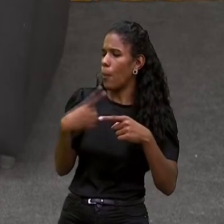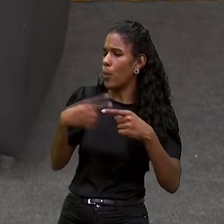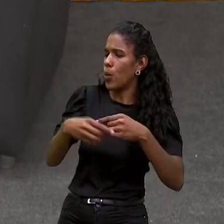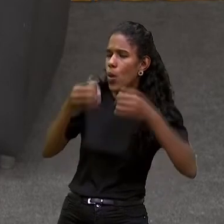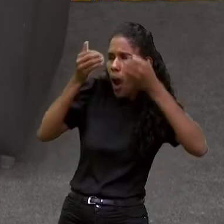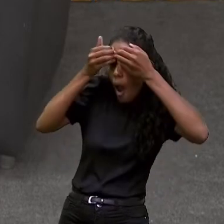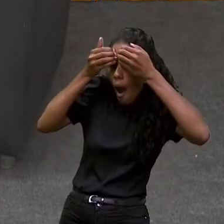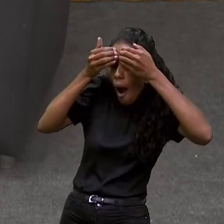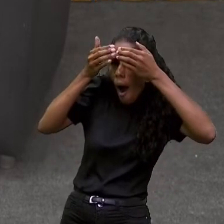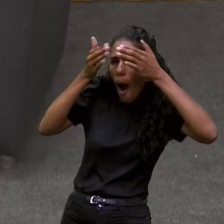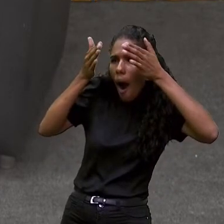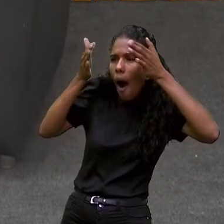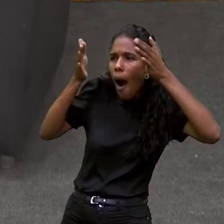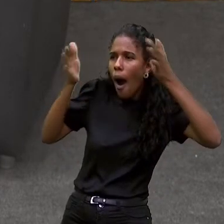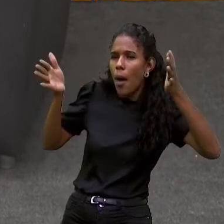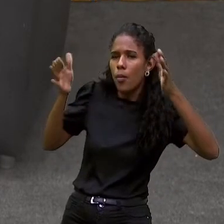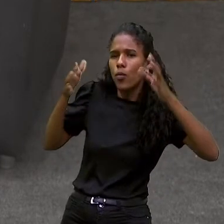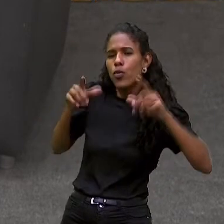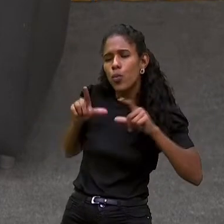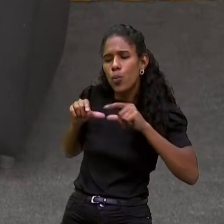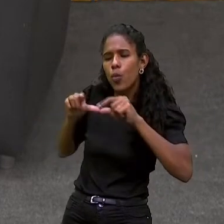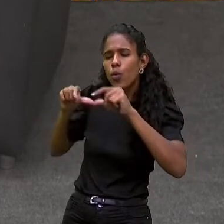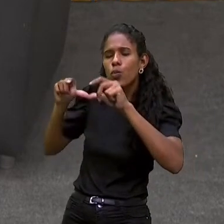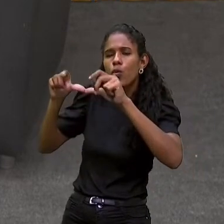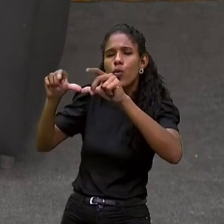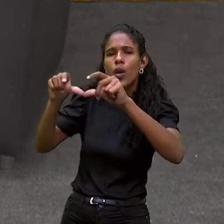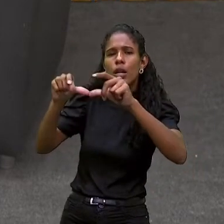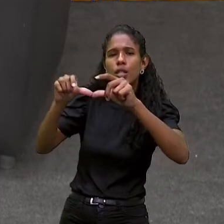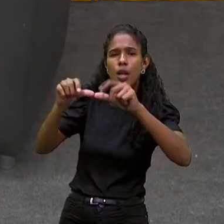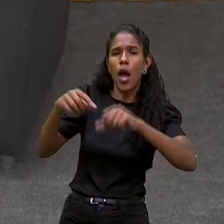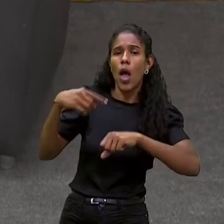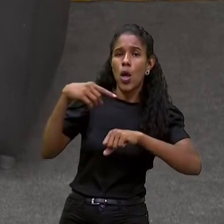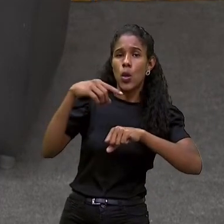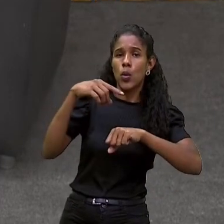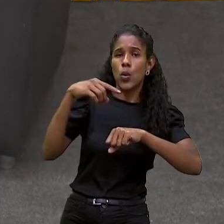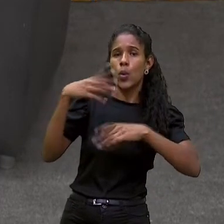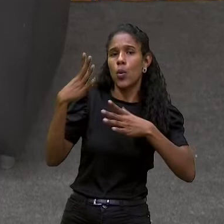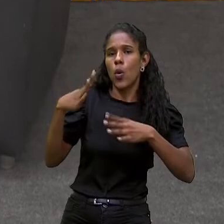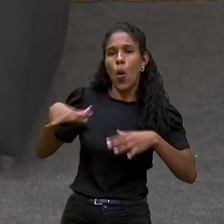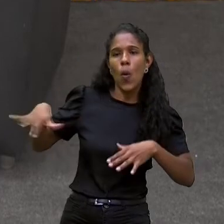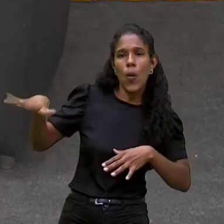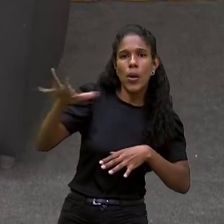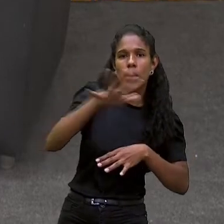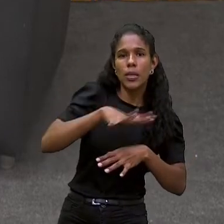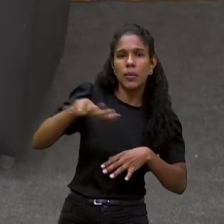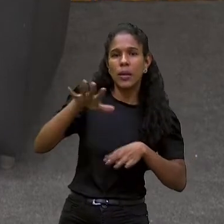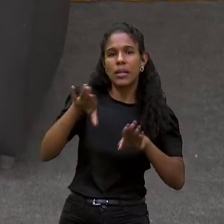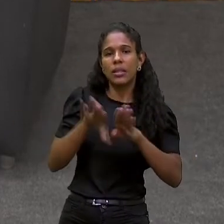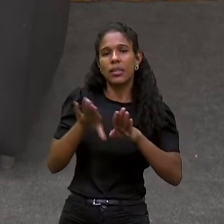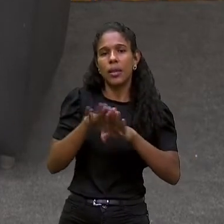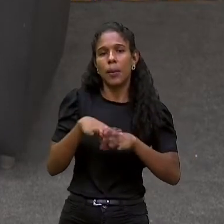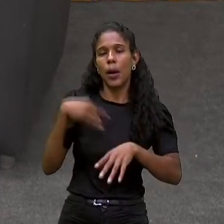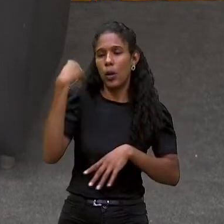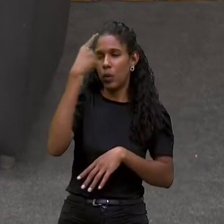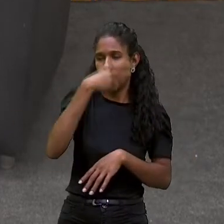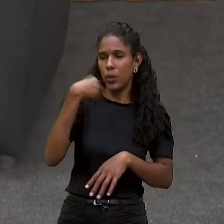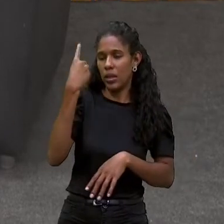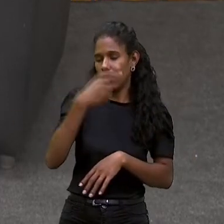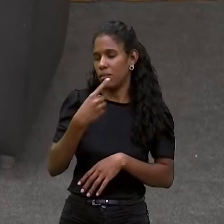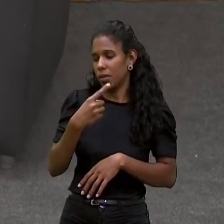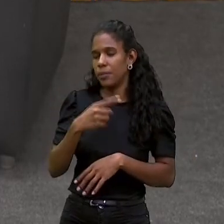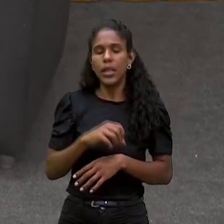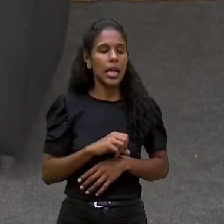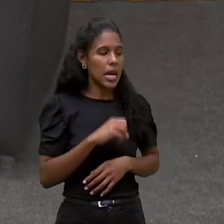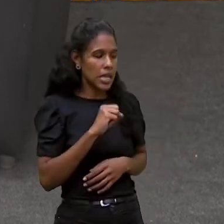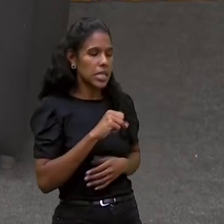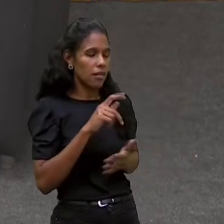e espaço. Leitura faz você viajar no tempo e no espaço. A leitura é bom. Faz mesmo. A leitura